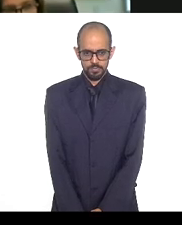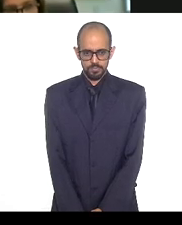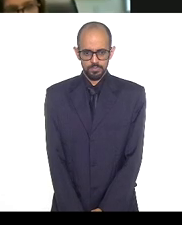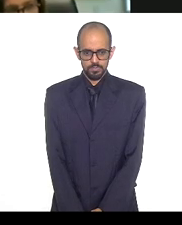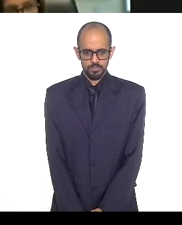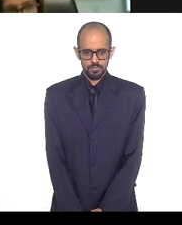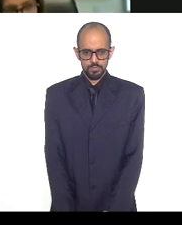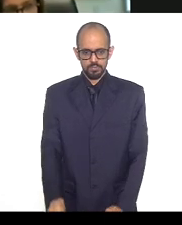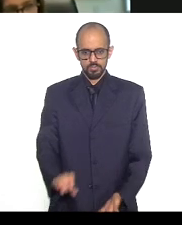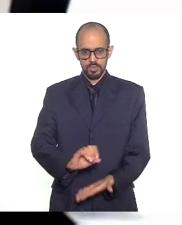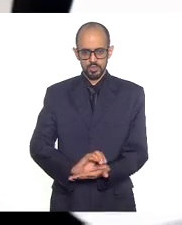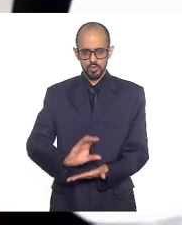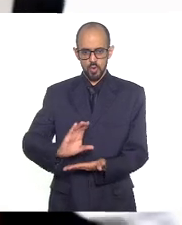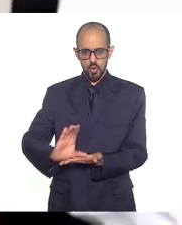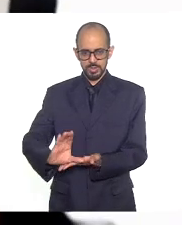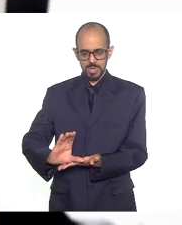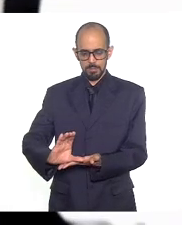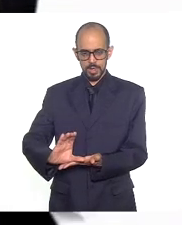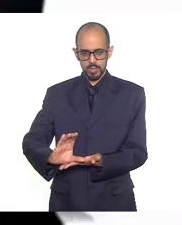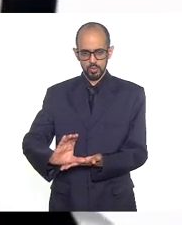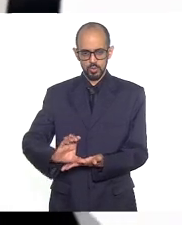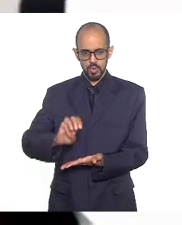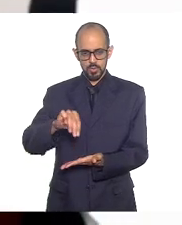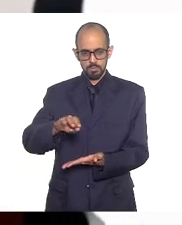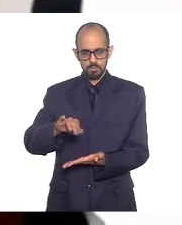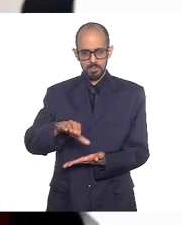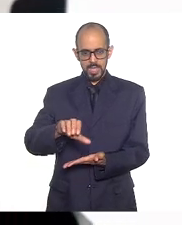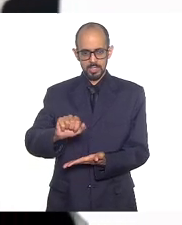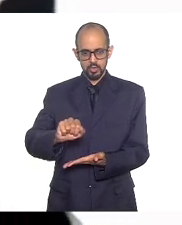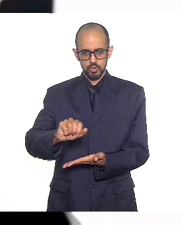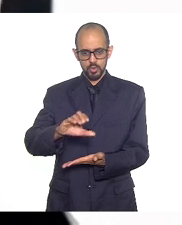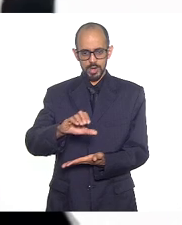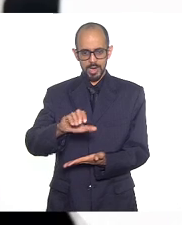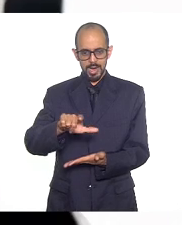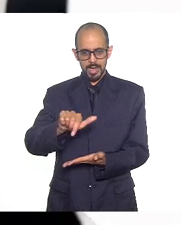Pela Comissão de Orçamento, deputado Márcio Canella.